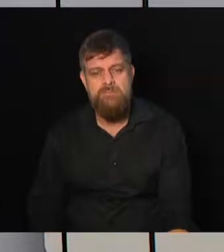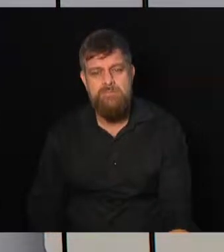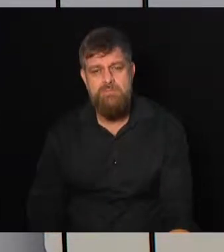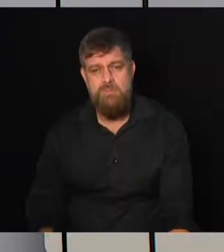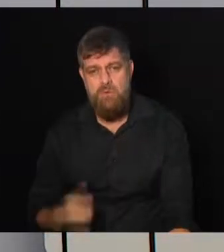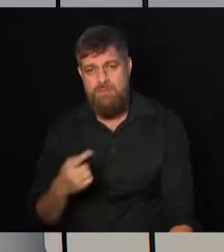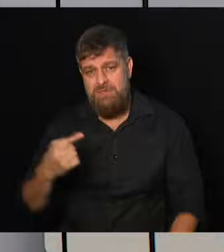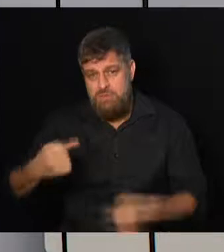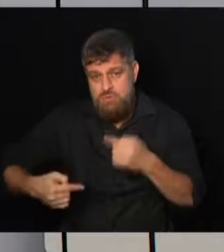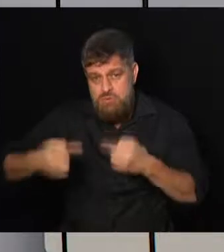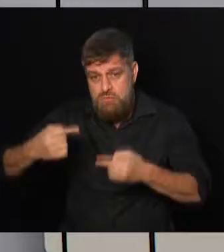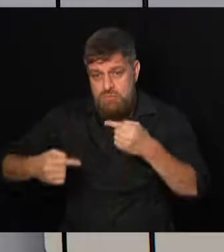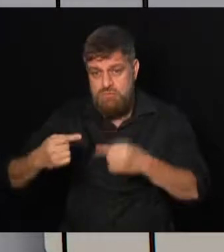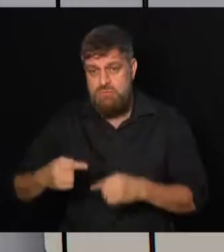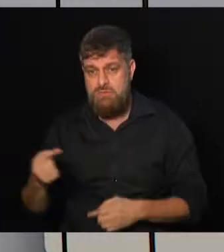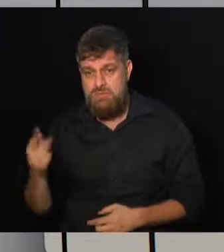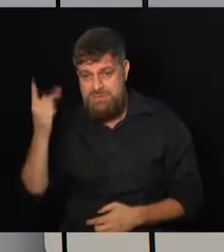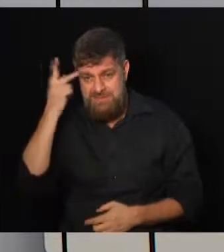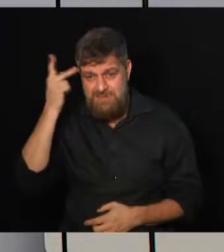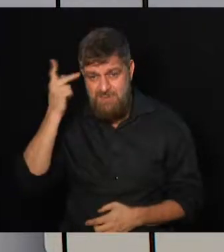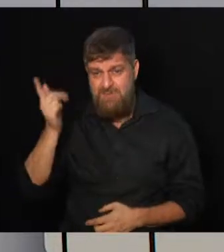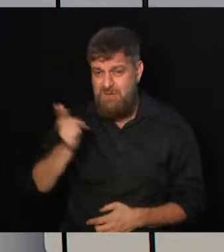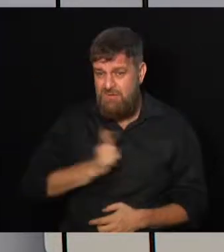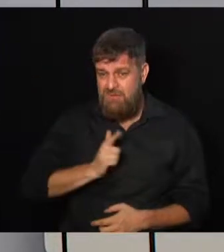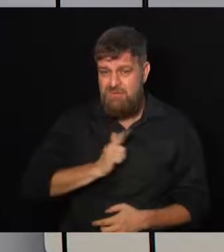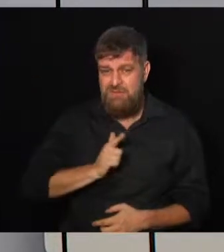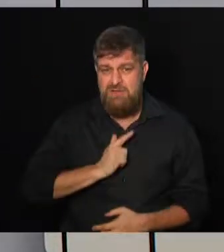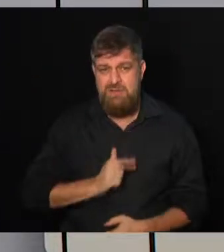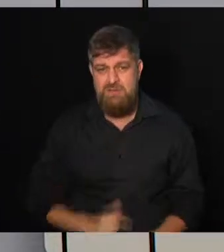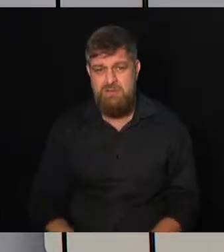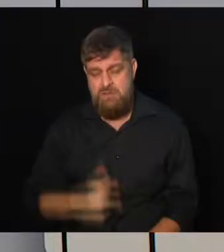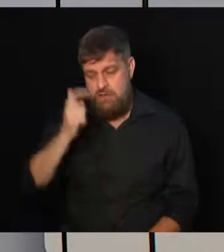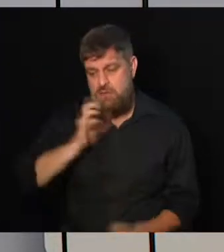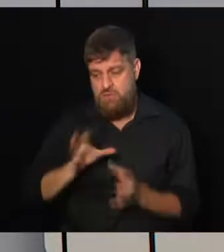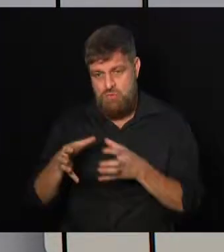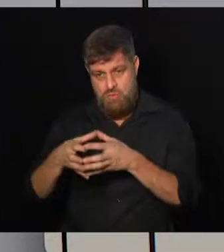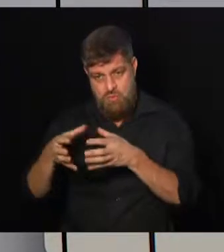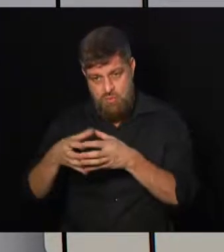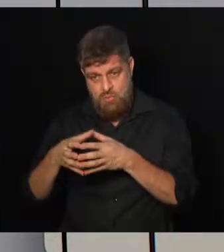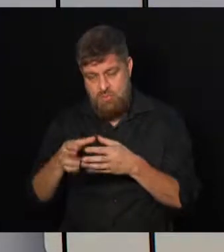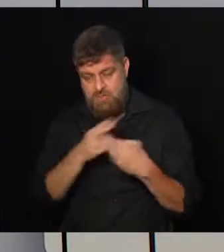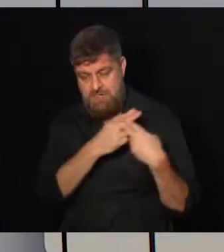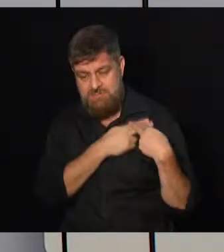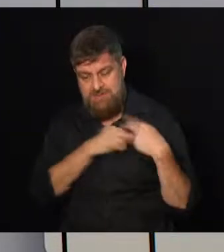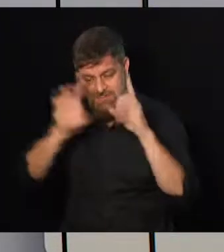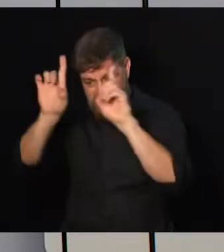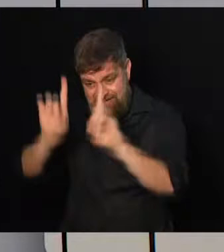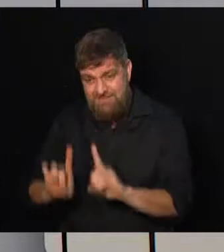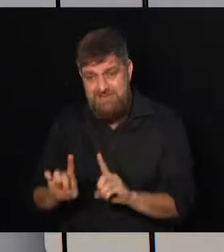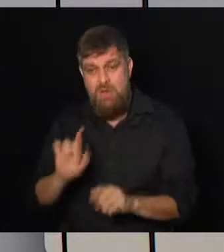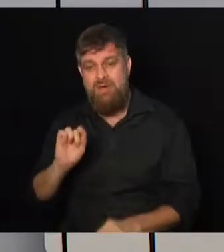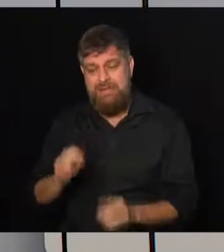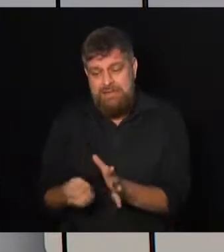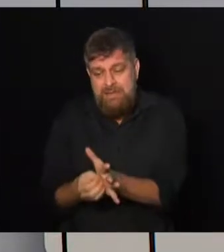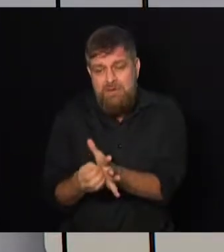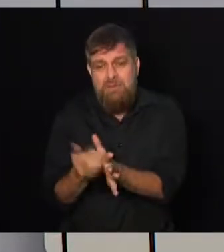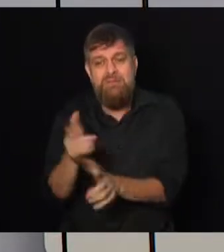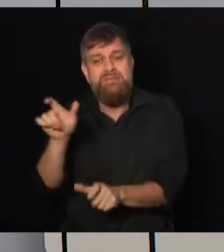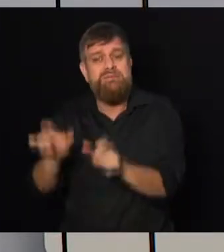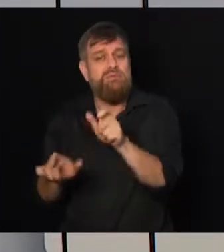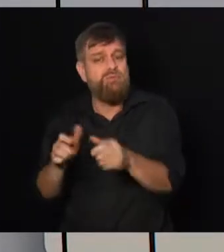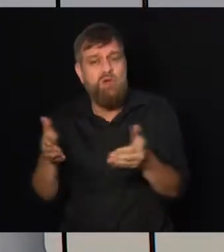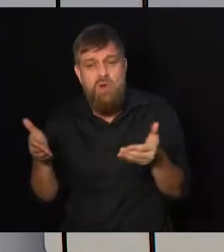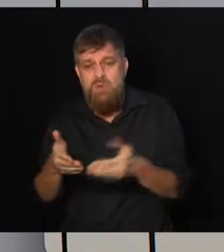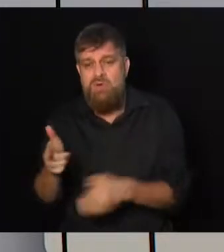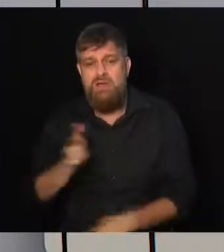das discussões que nós temos lá em São Paulo, que no comitê gestor, é justamente isso aí, que muitas pessoas hoje estão querendo